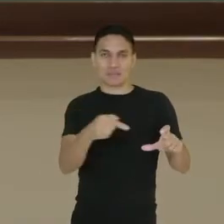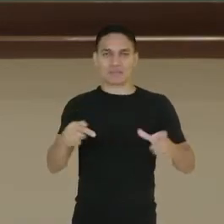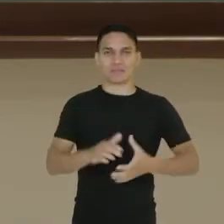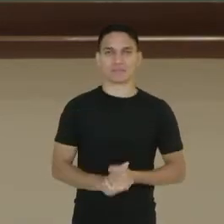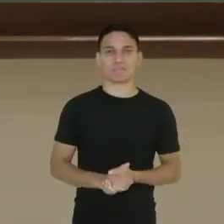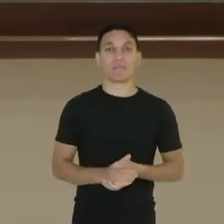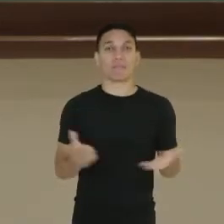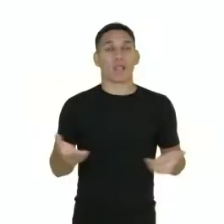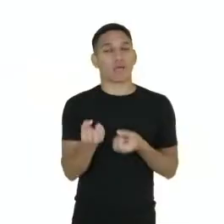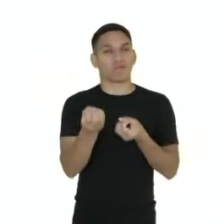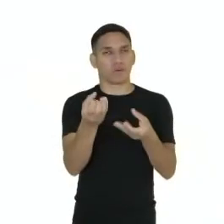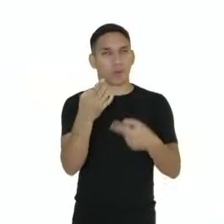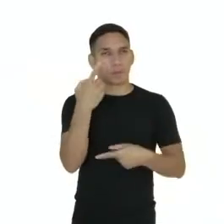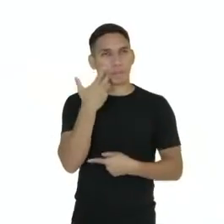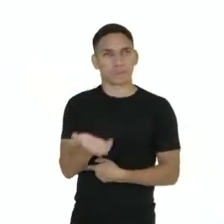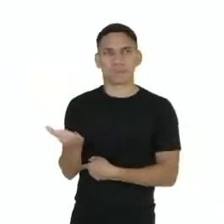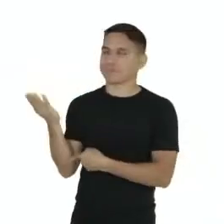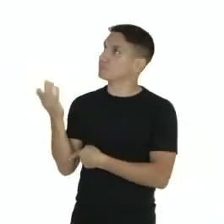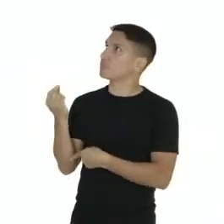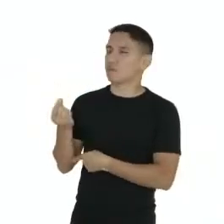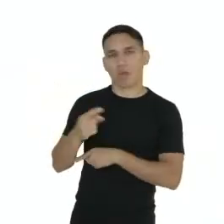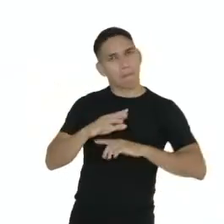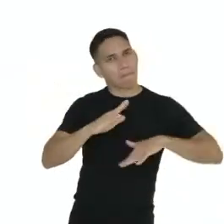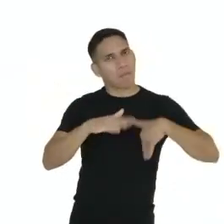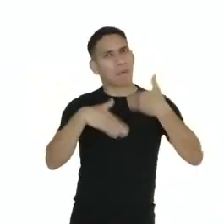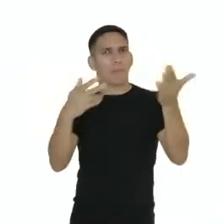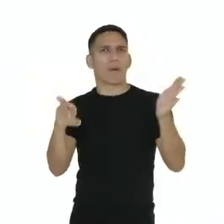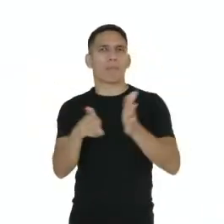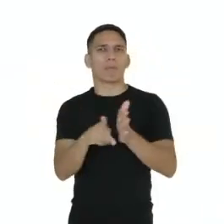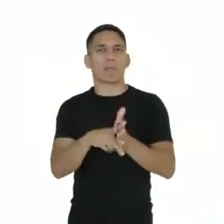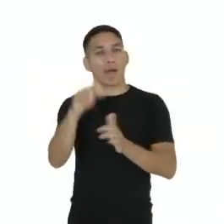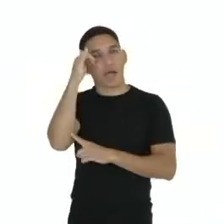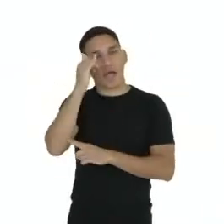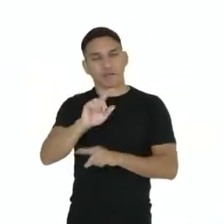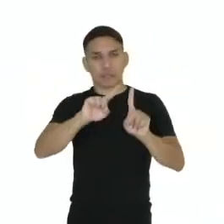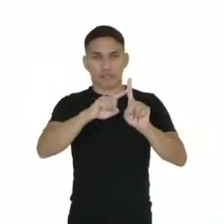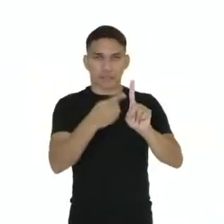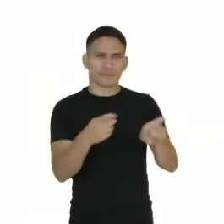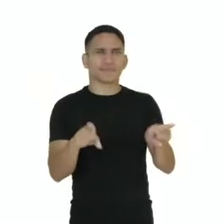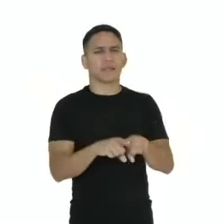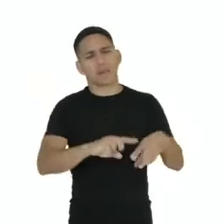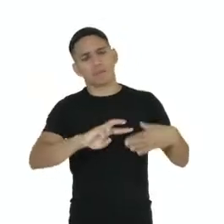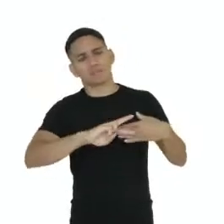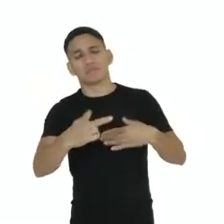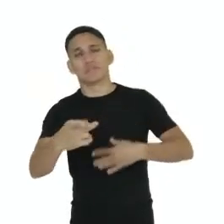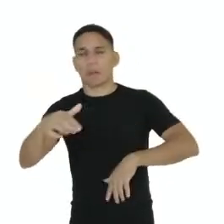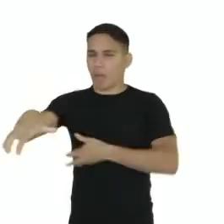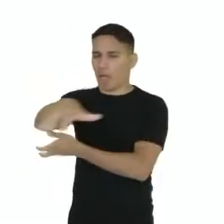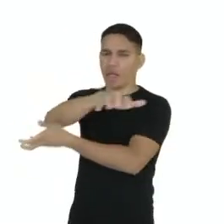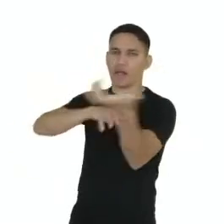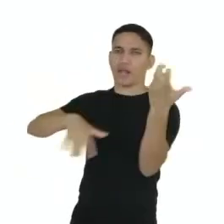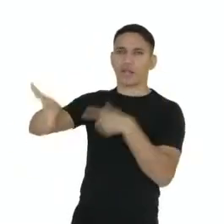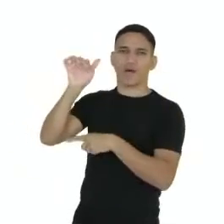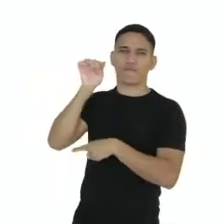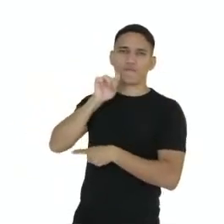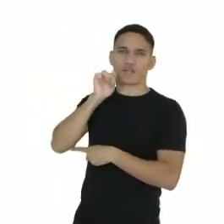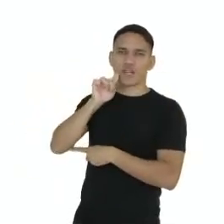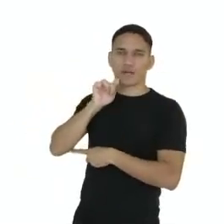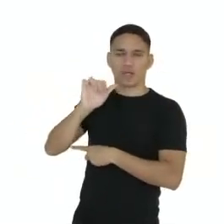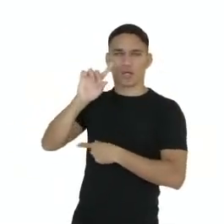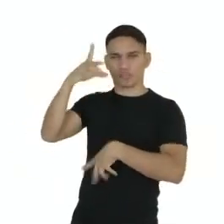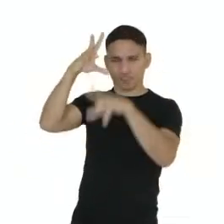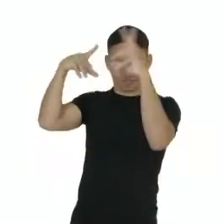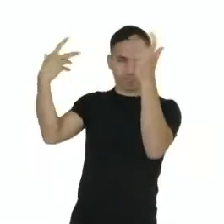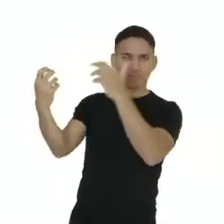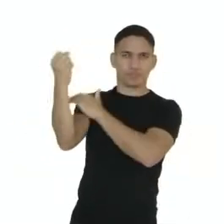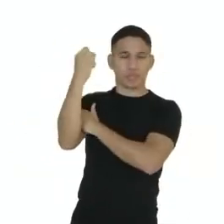Vamos para uma notícia. A evolução da contracepção e o seu impacto na revolução feminina. A pílula